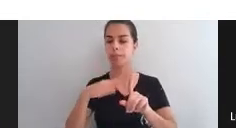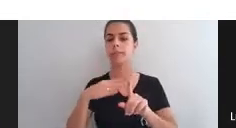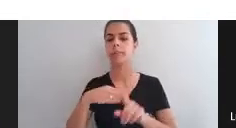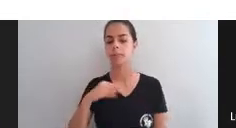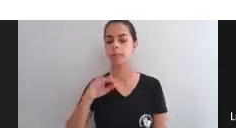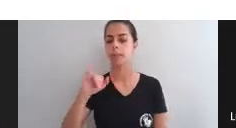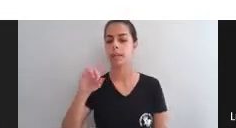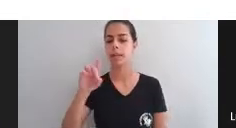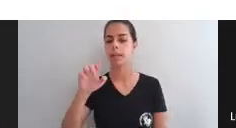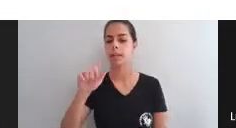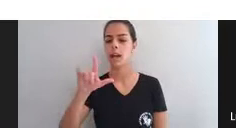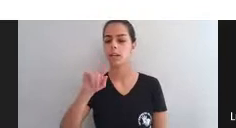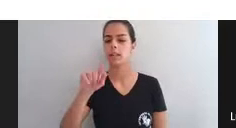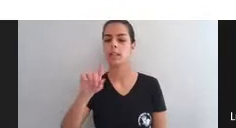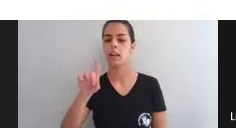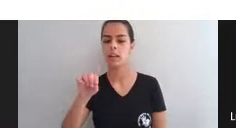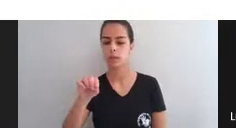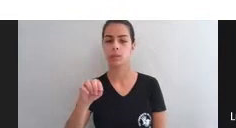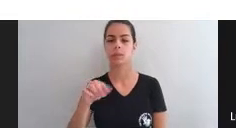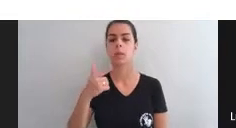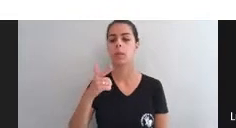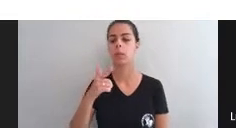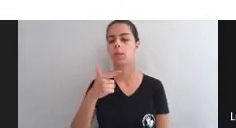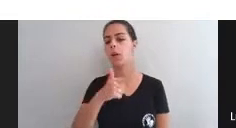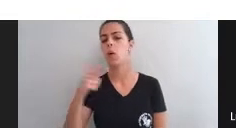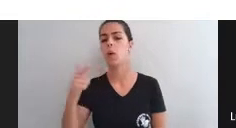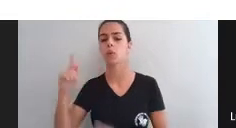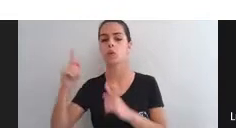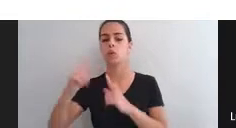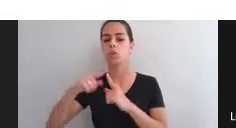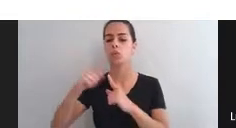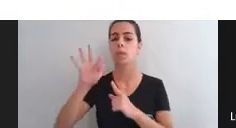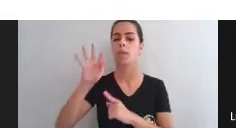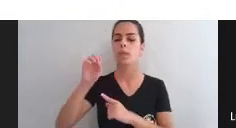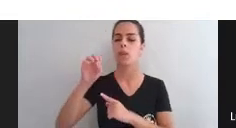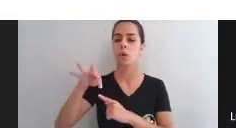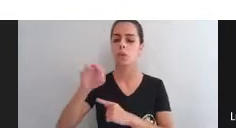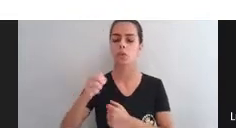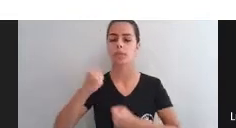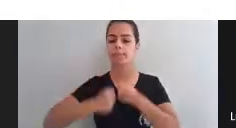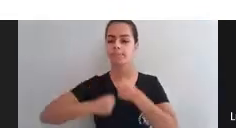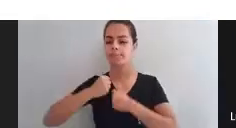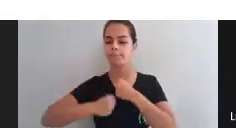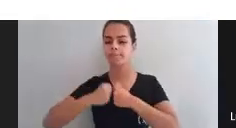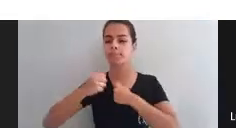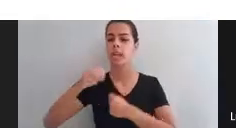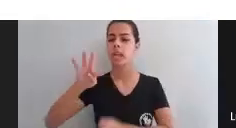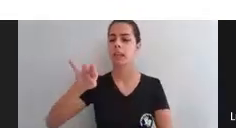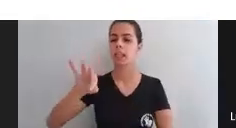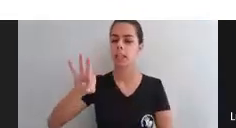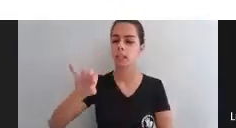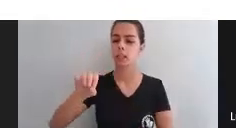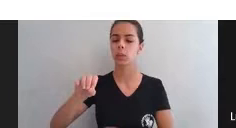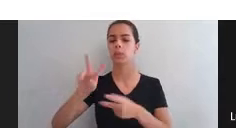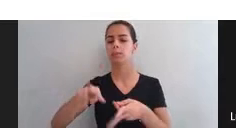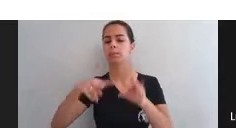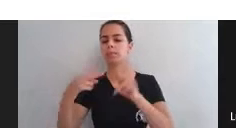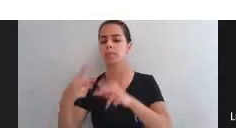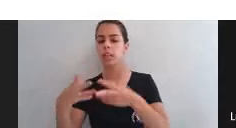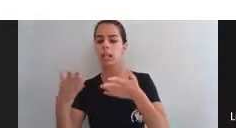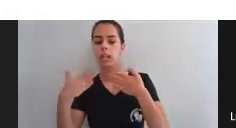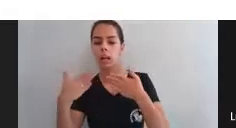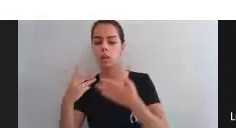Ele não leva em conta outras fontes de perda dentro de motor, tipo atrito, troca de calor com o ambiente que sempre